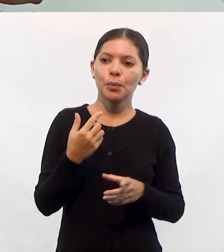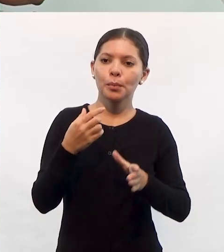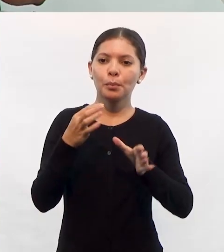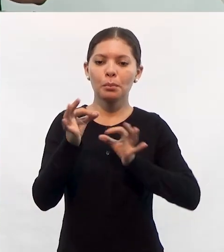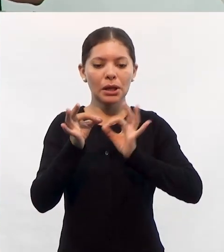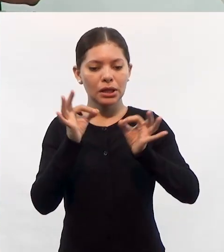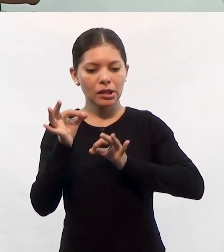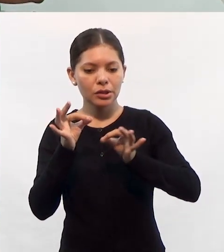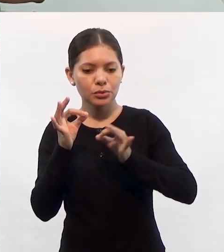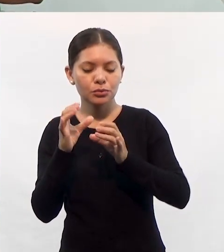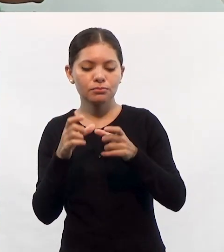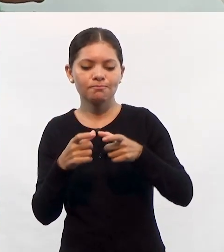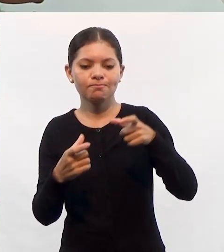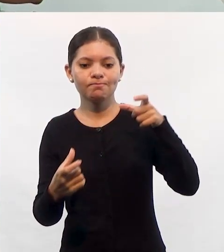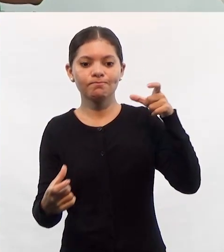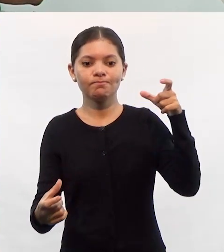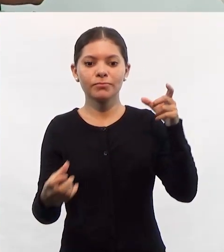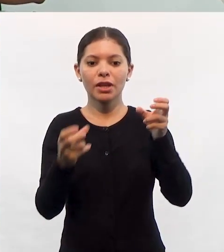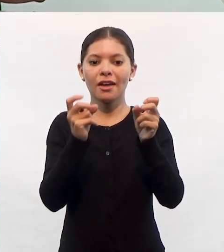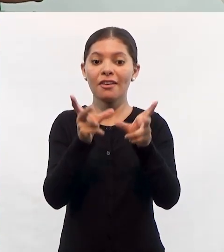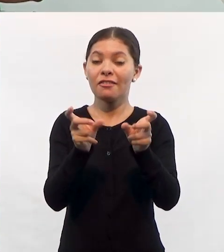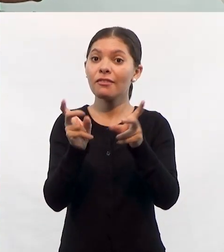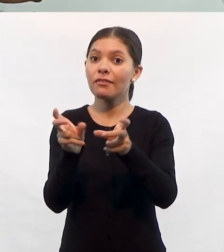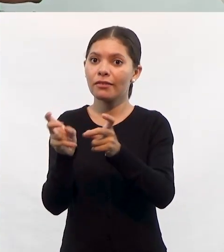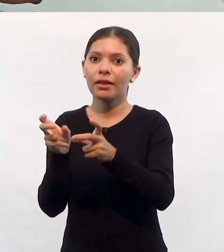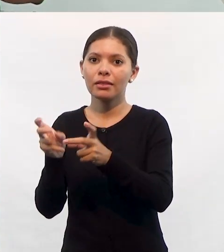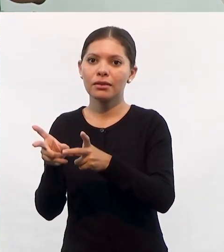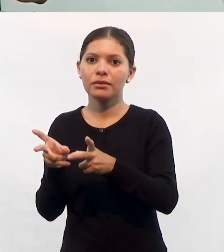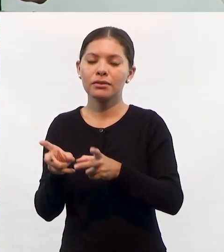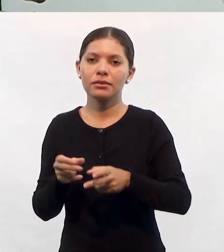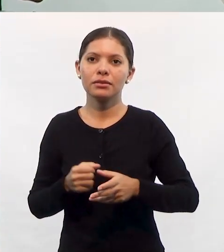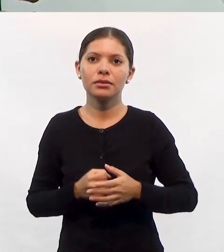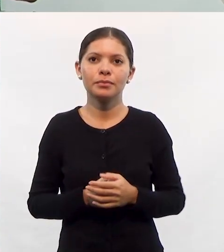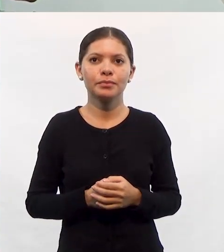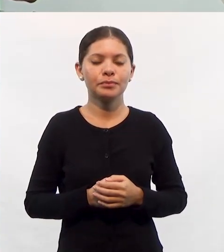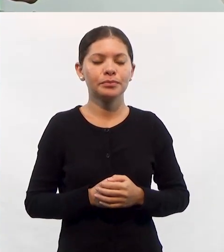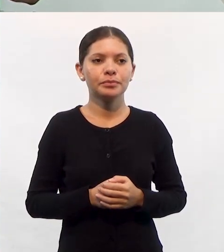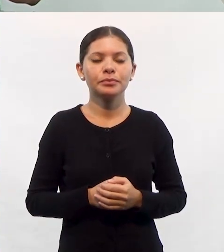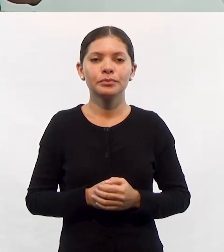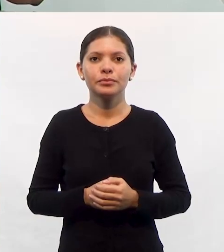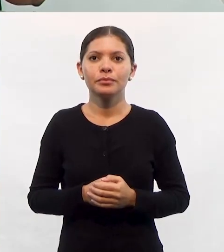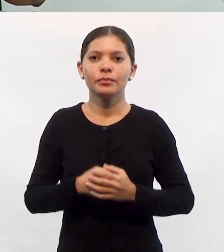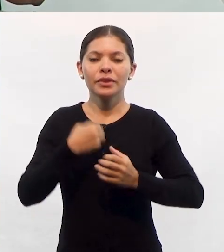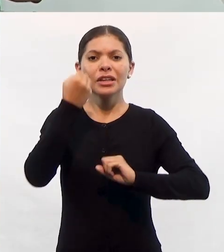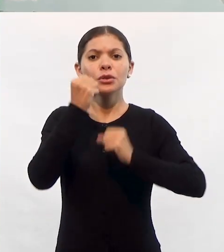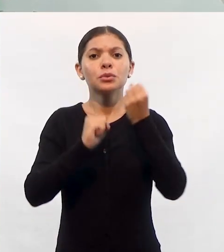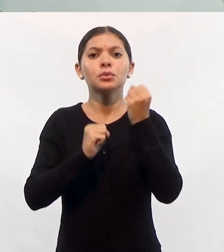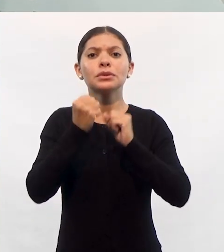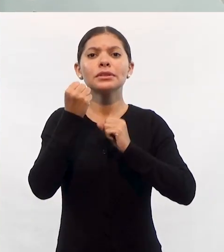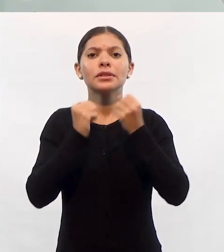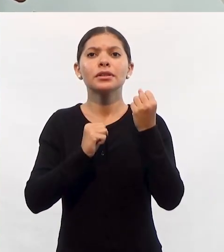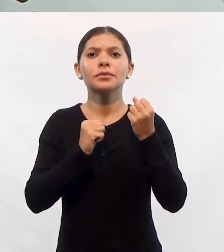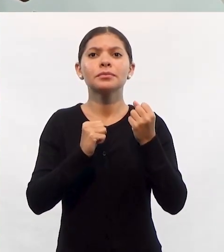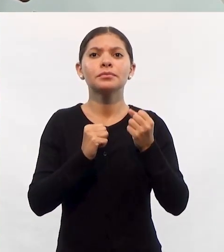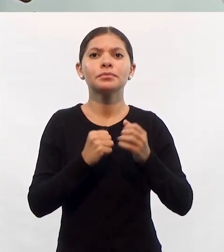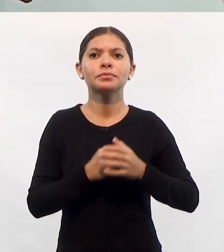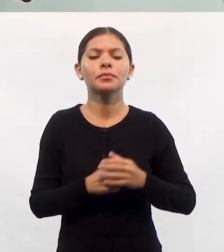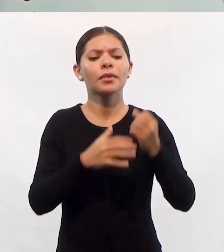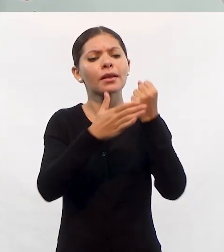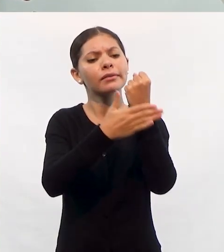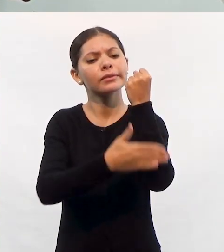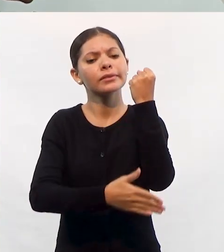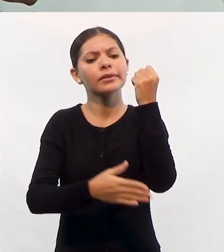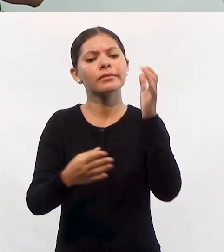a quantidade de vendas dos meus materiais ser uma indústria de móveis de onde vai vir minha madeira